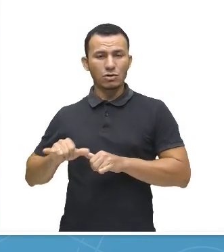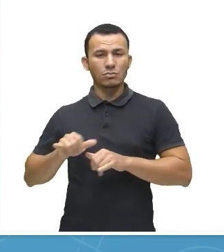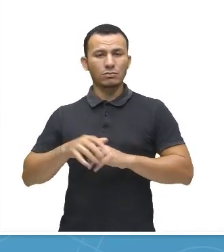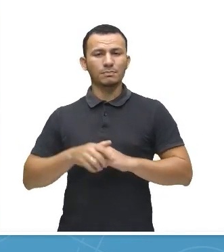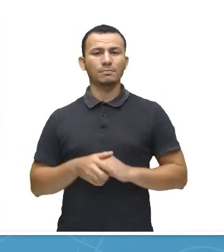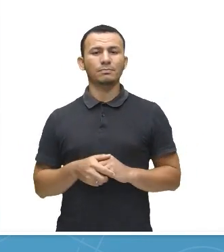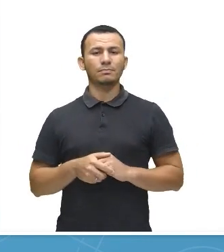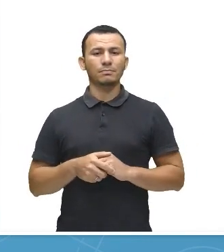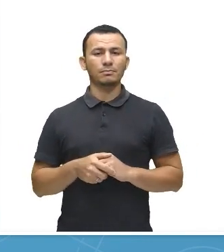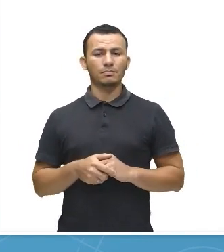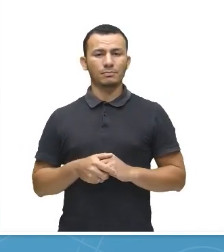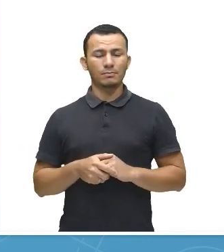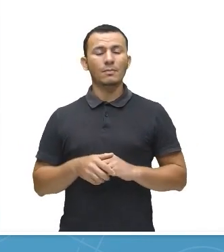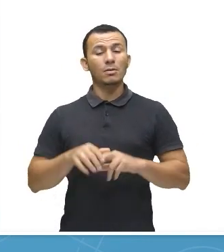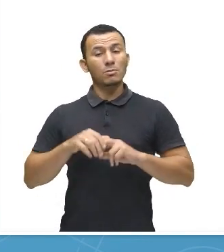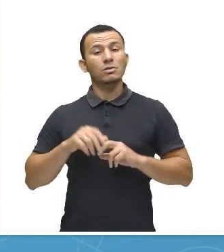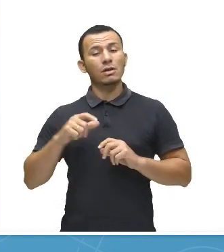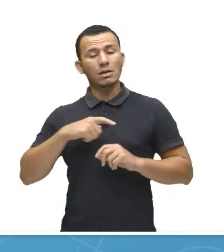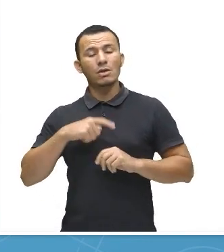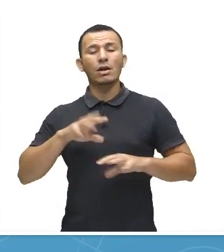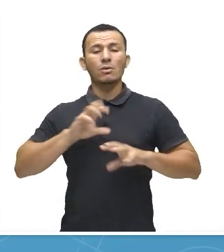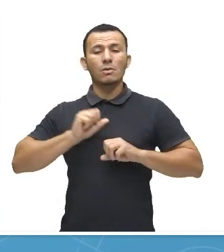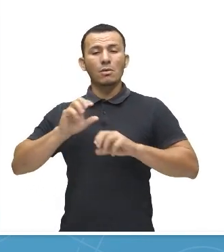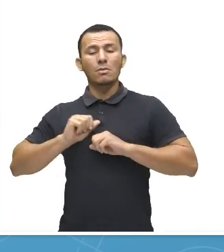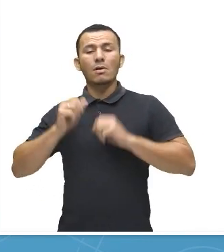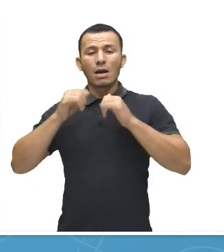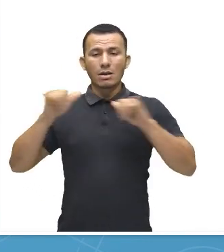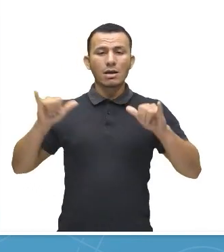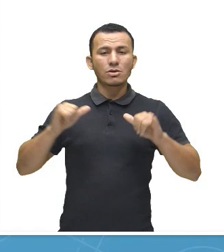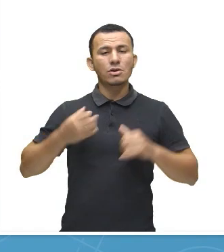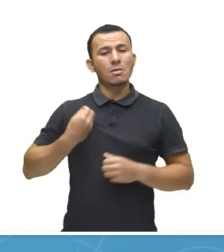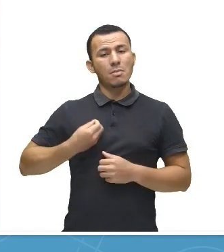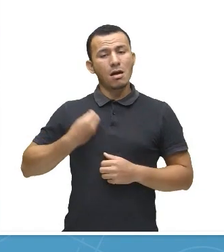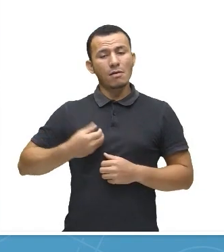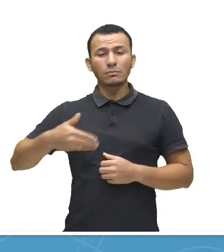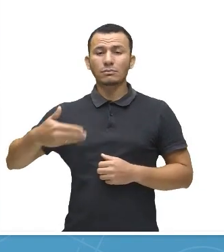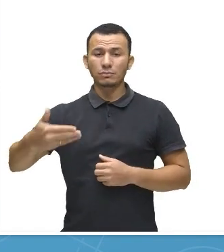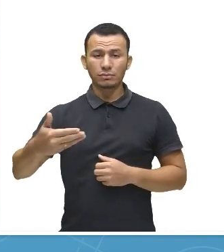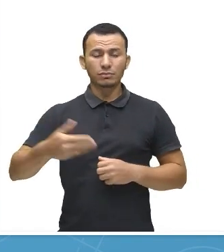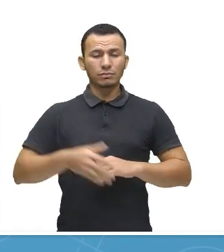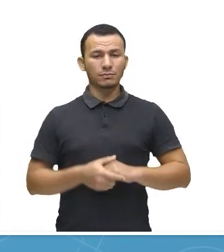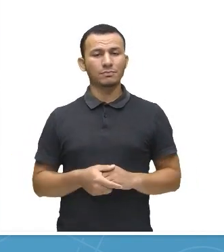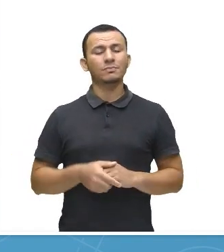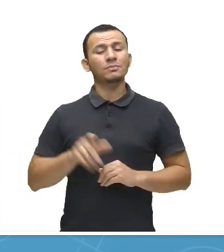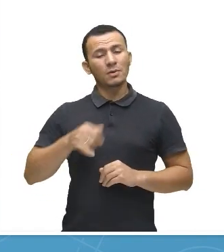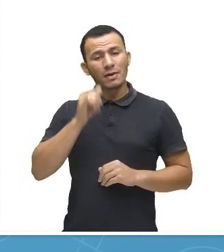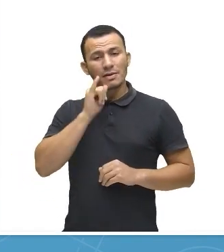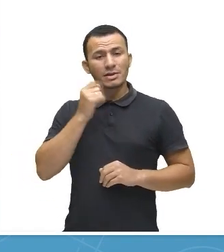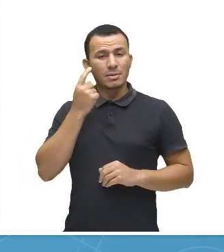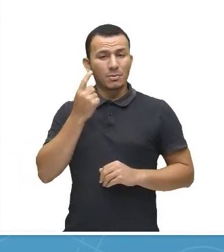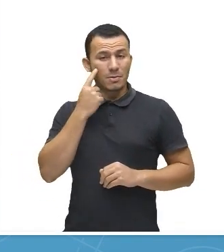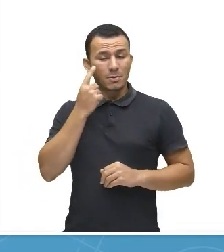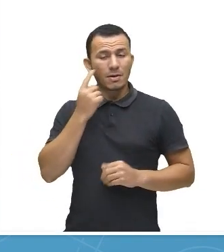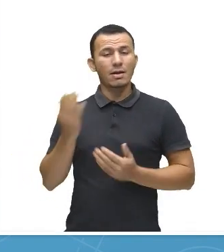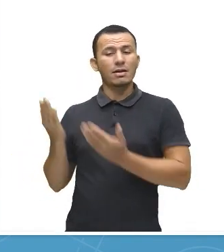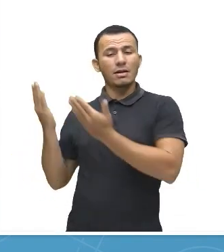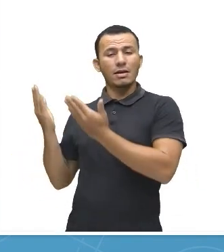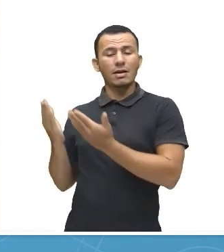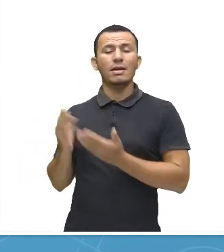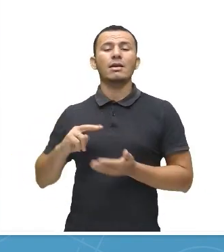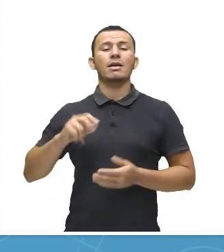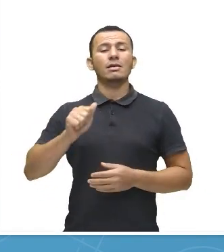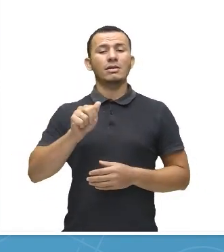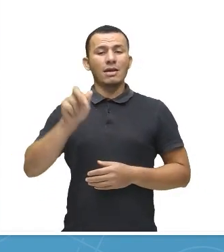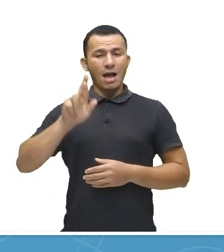para que a gente possa ter energia para exercer nossas atividades. Então, um exemplo aí de metabolismo é a respiração,